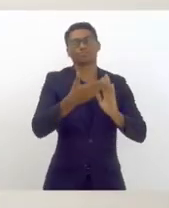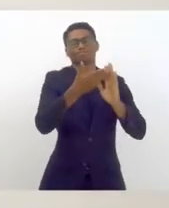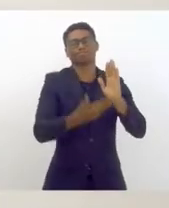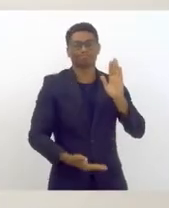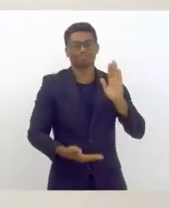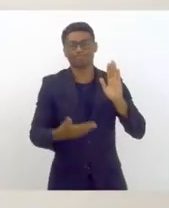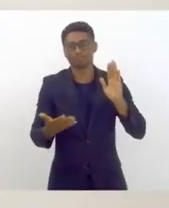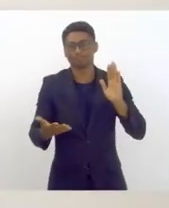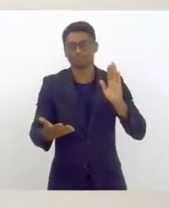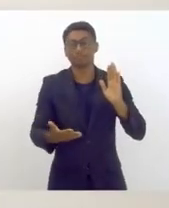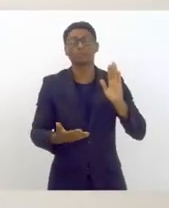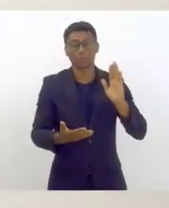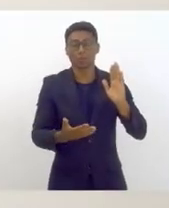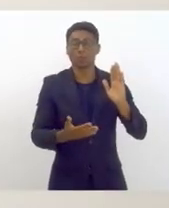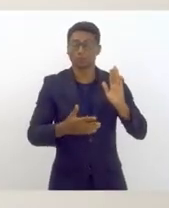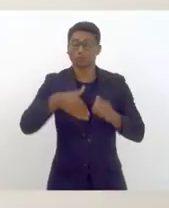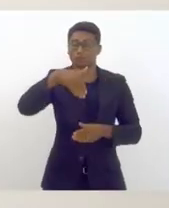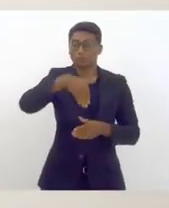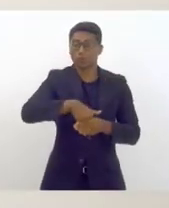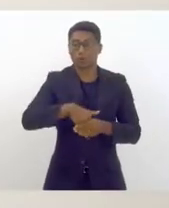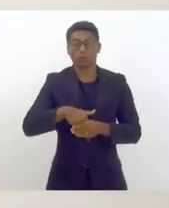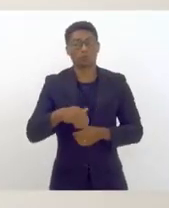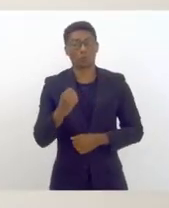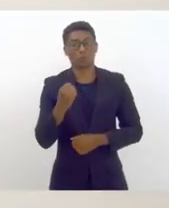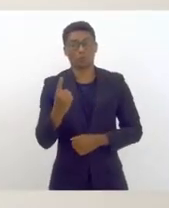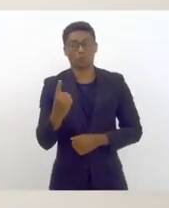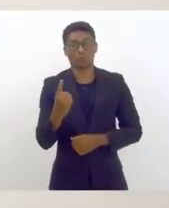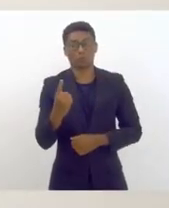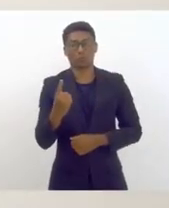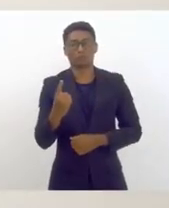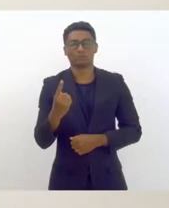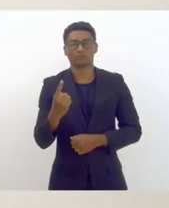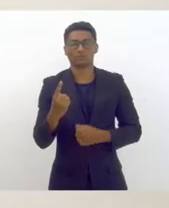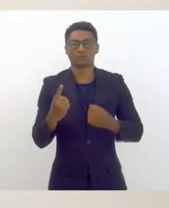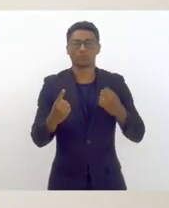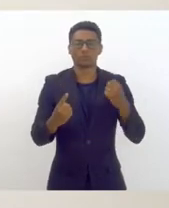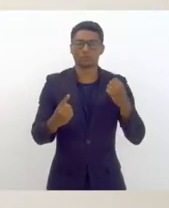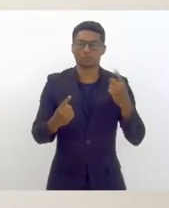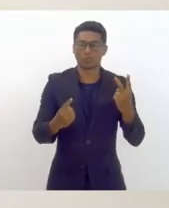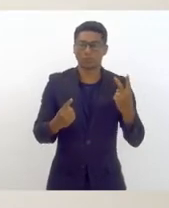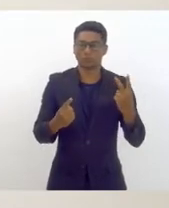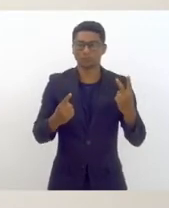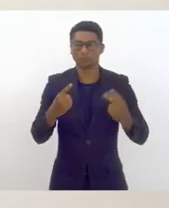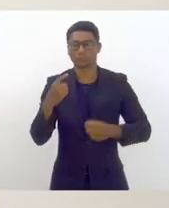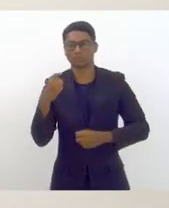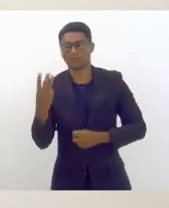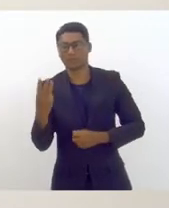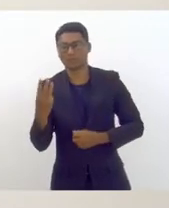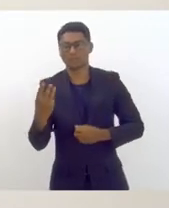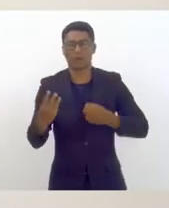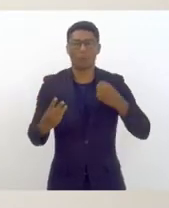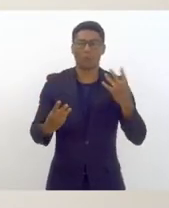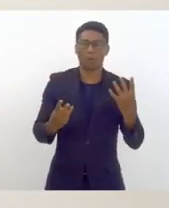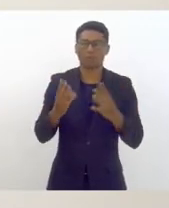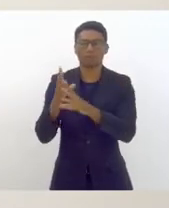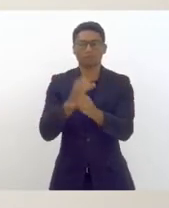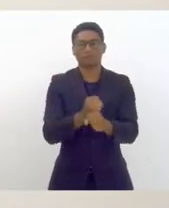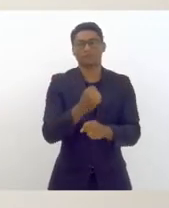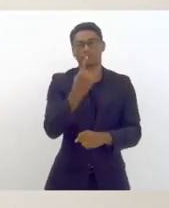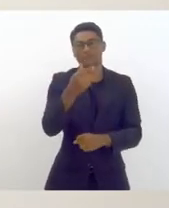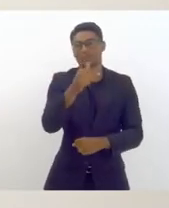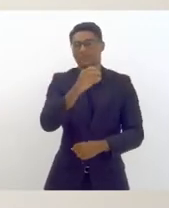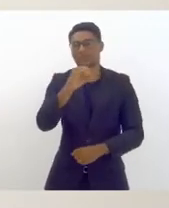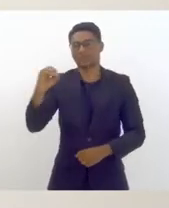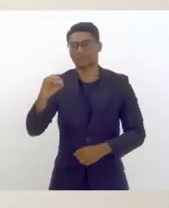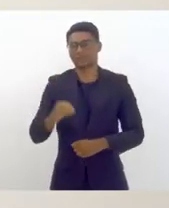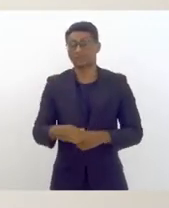participação, e aquilo conta como um voto até completar 1.700. Então, dessas 51 ideias que nós